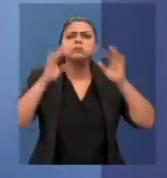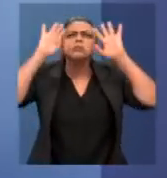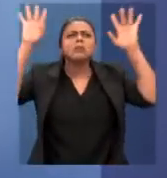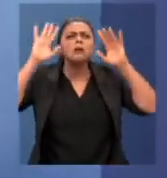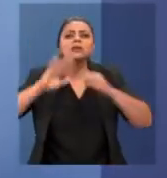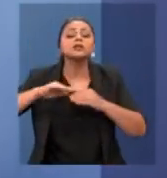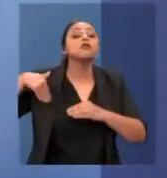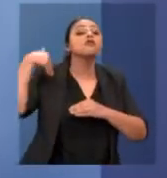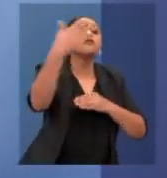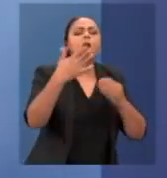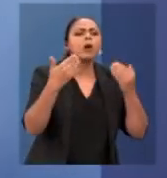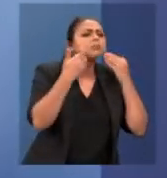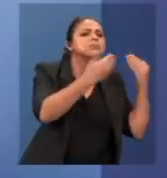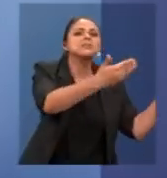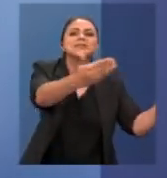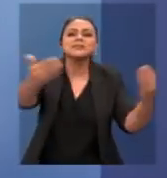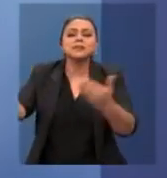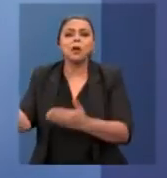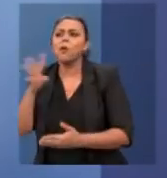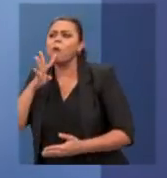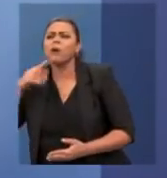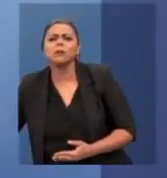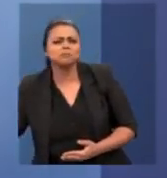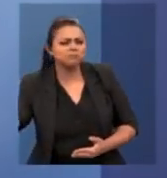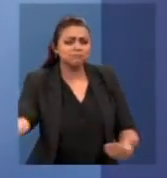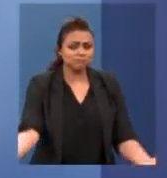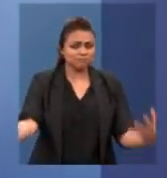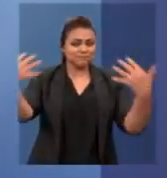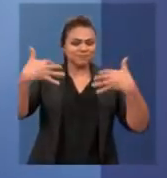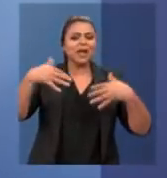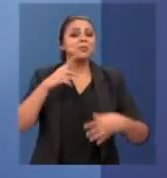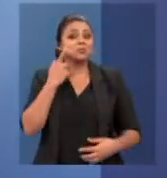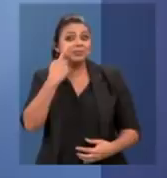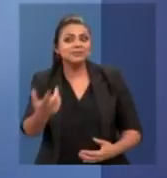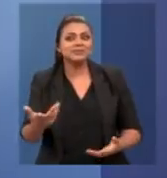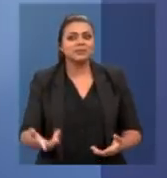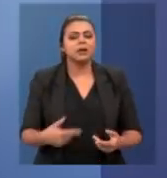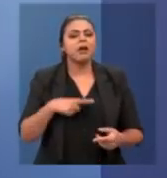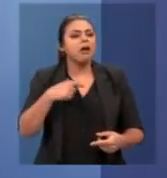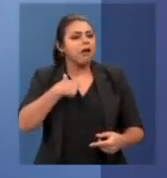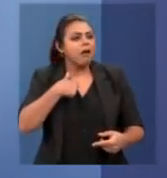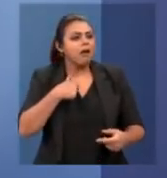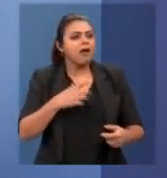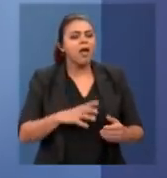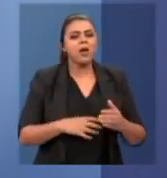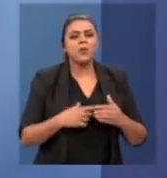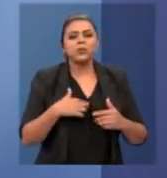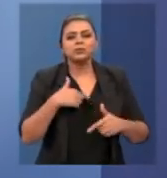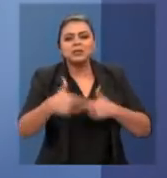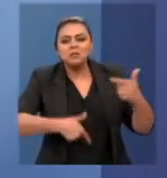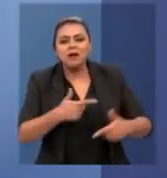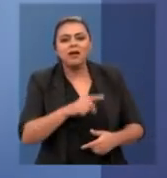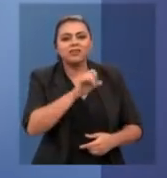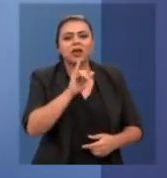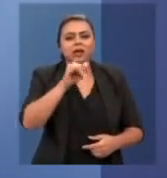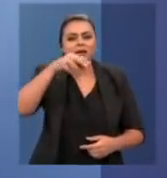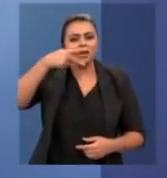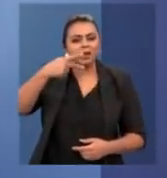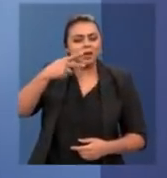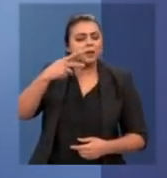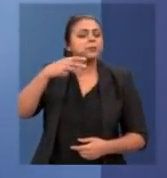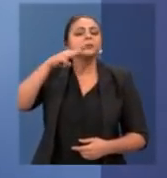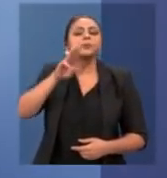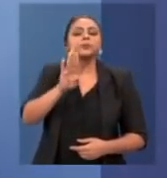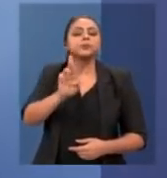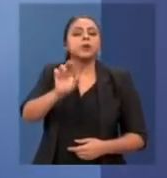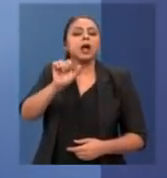fora sendo apresentada a todos quando fui diretora da embratur eu fiz um pequeno vídeo com a universidade federal e na